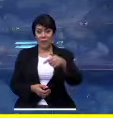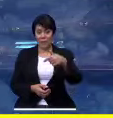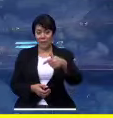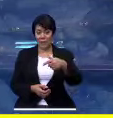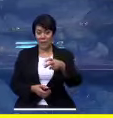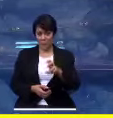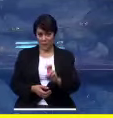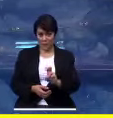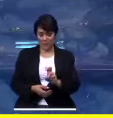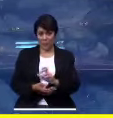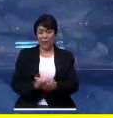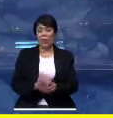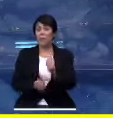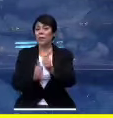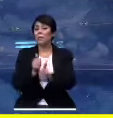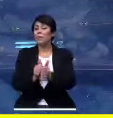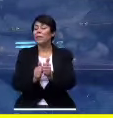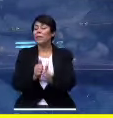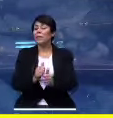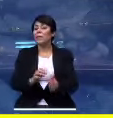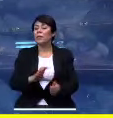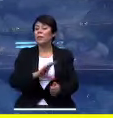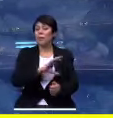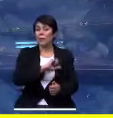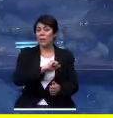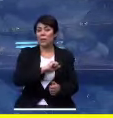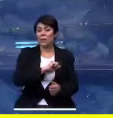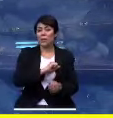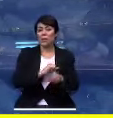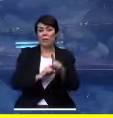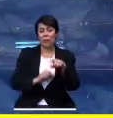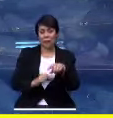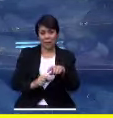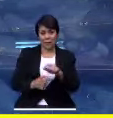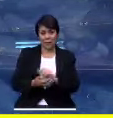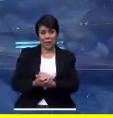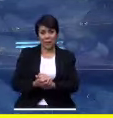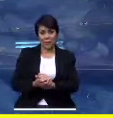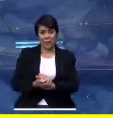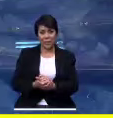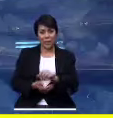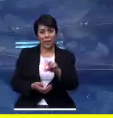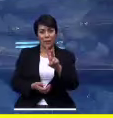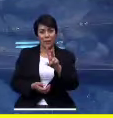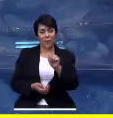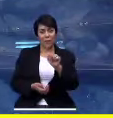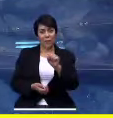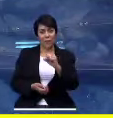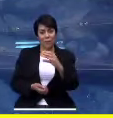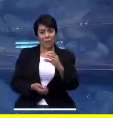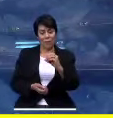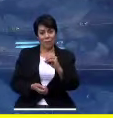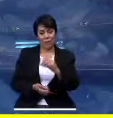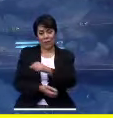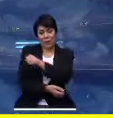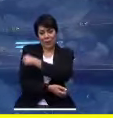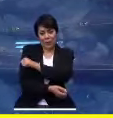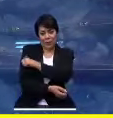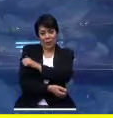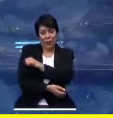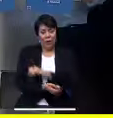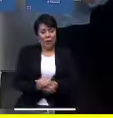Azul 75. E o time do coração é Vasco da Gama, do Rio de